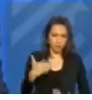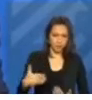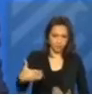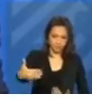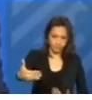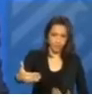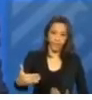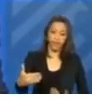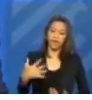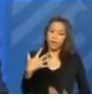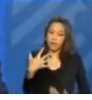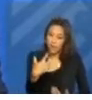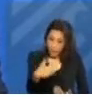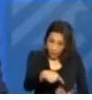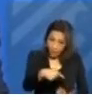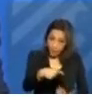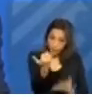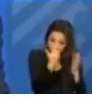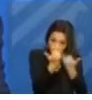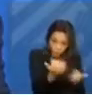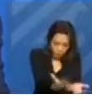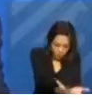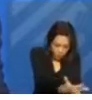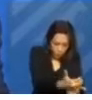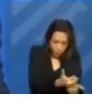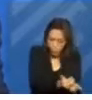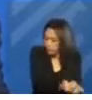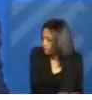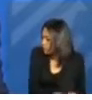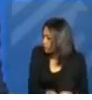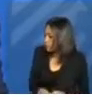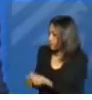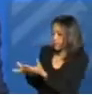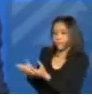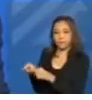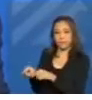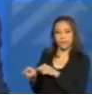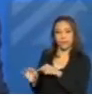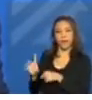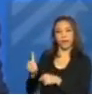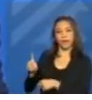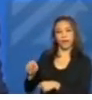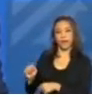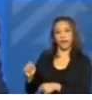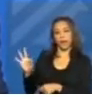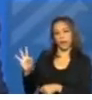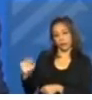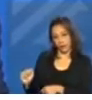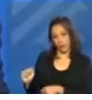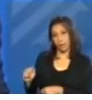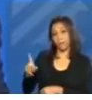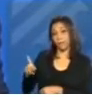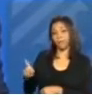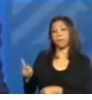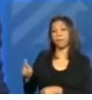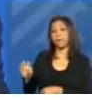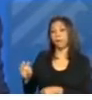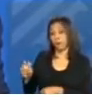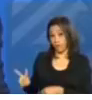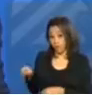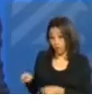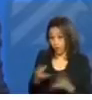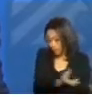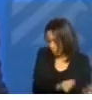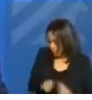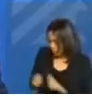gente vai mandar para a Dataprev, no final de cada dia, toda a base que a gente recebe. Aí a gente recebeu, por